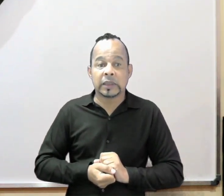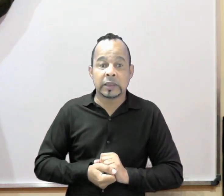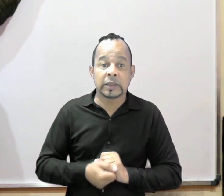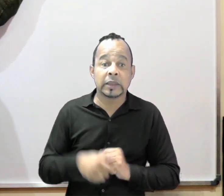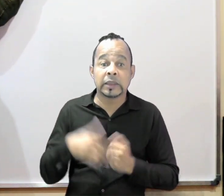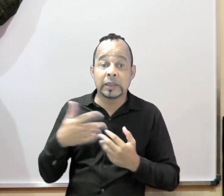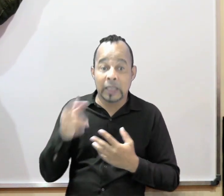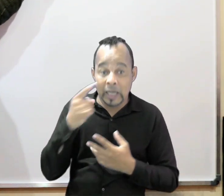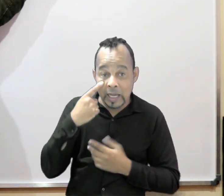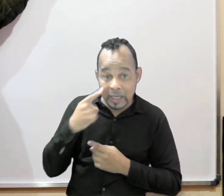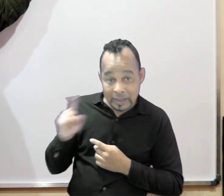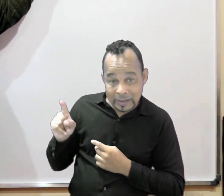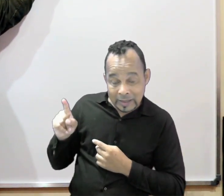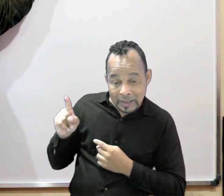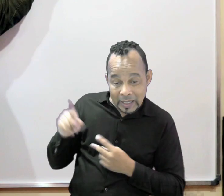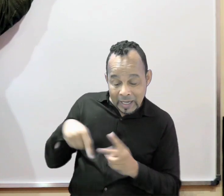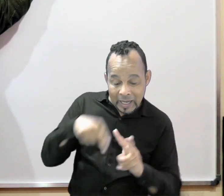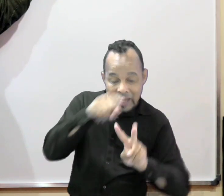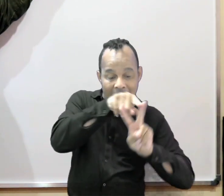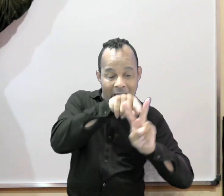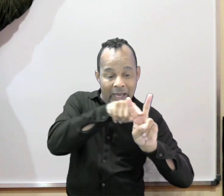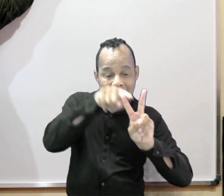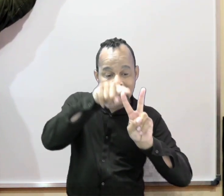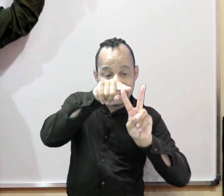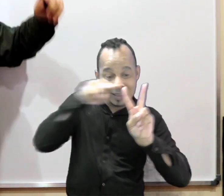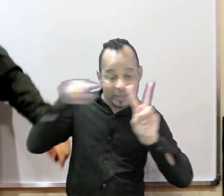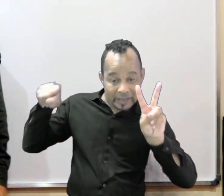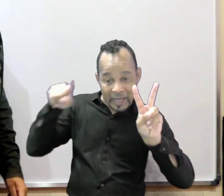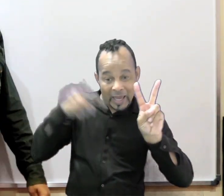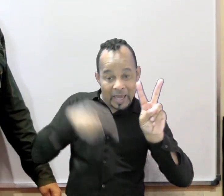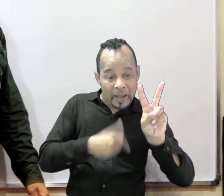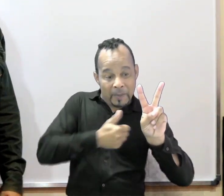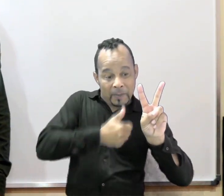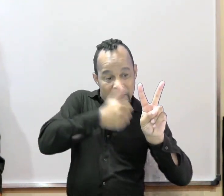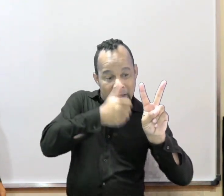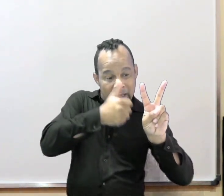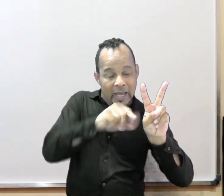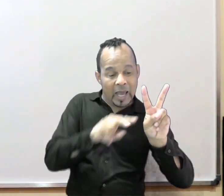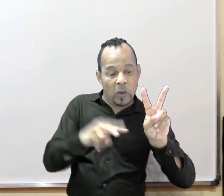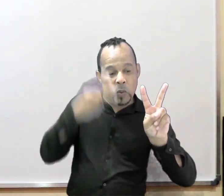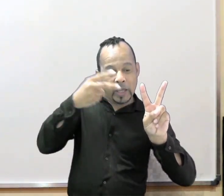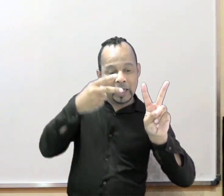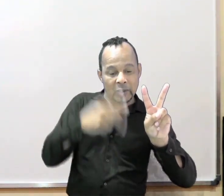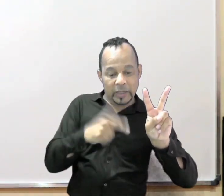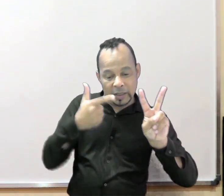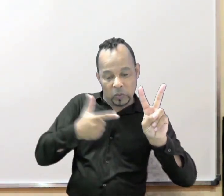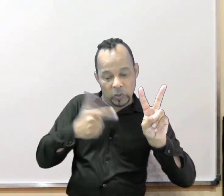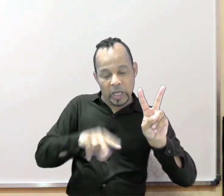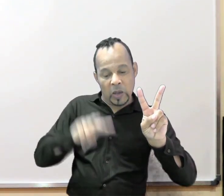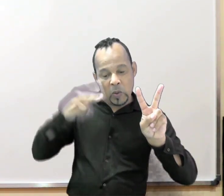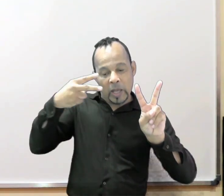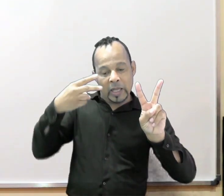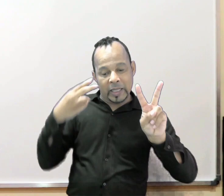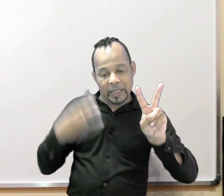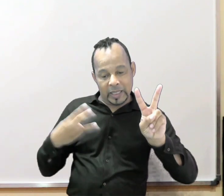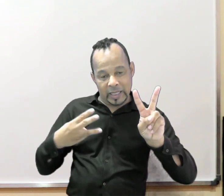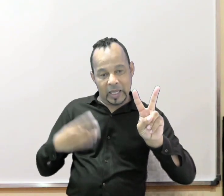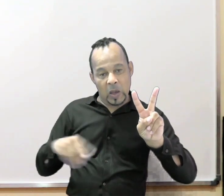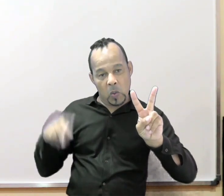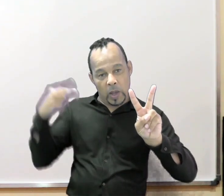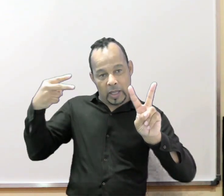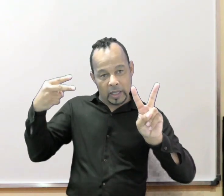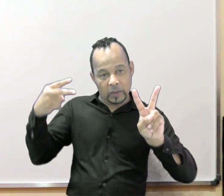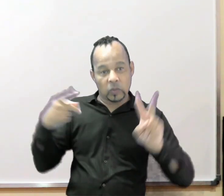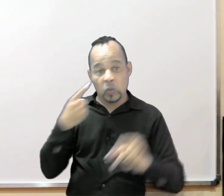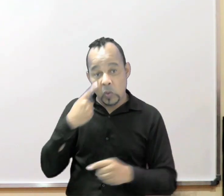da primeira componente ao quadrado mais a segunda componente ao quadrado mais a terceira componente ao quadrado. Então dá 3